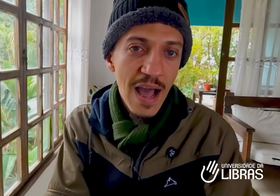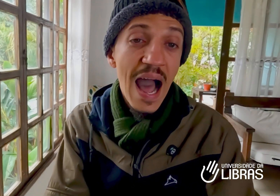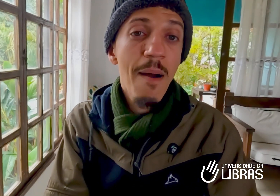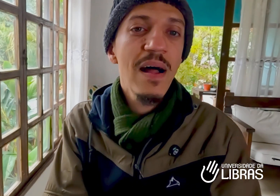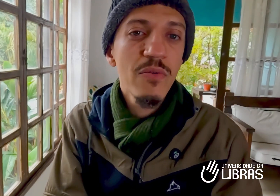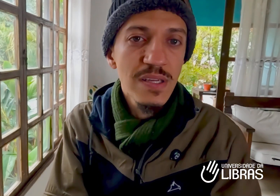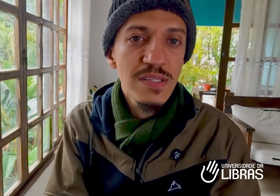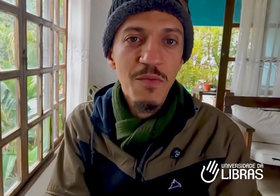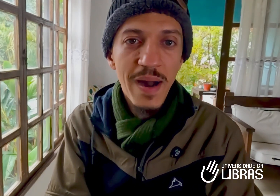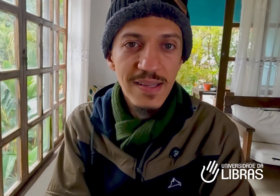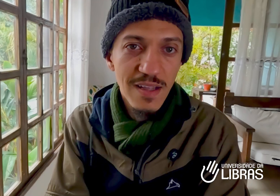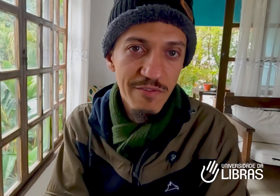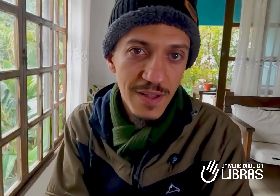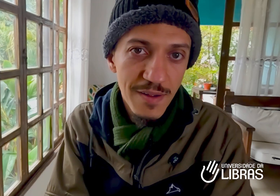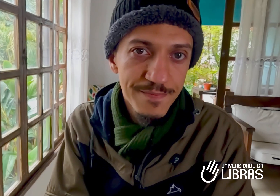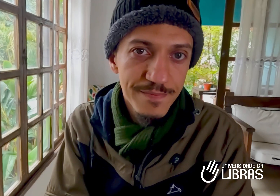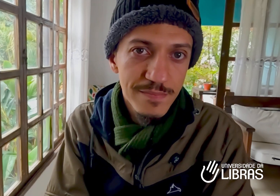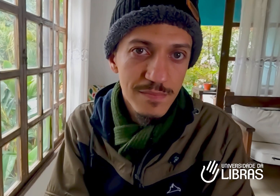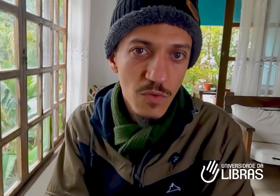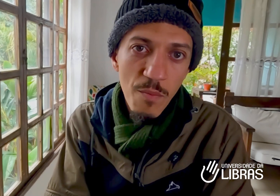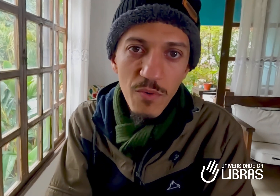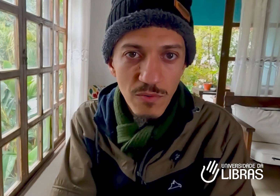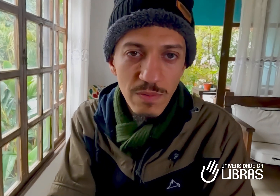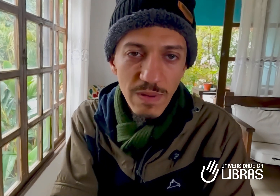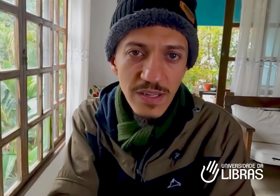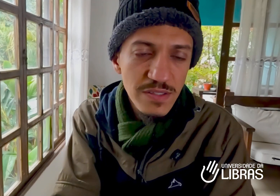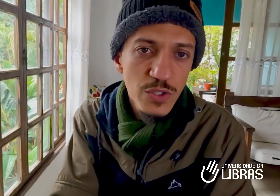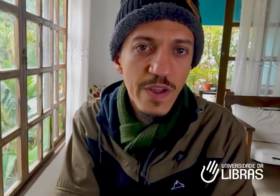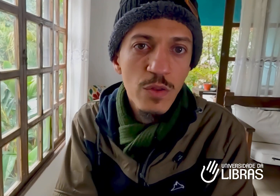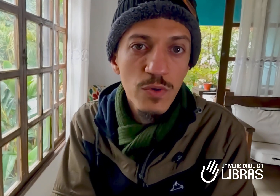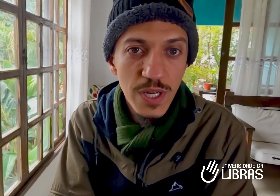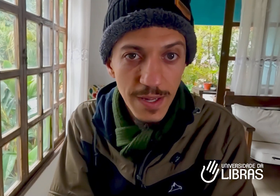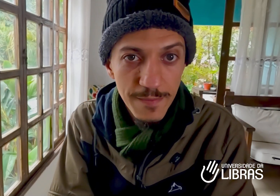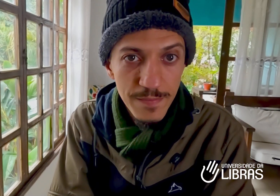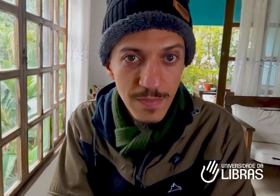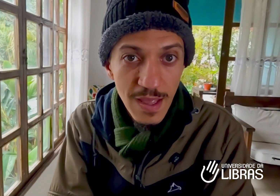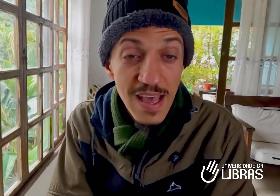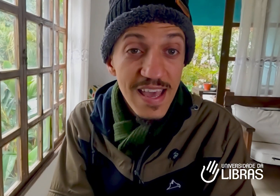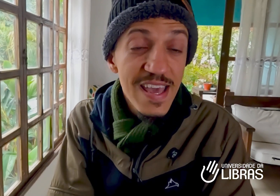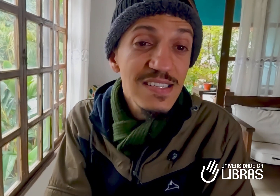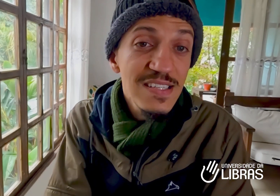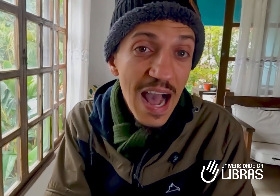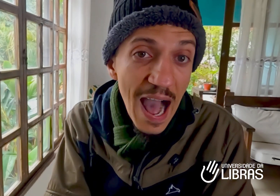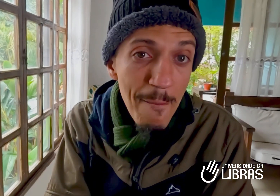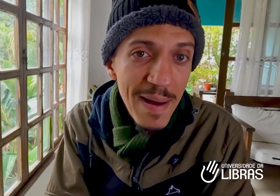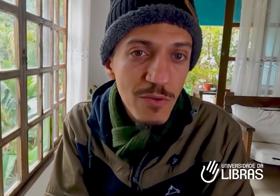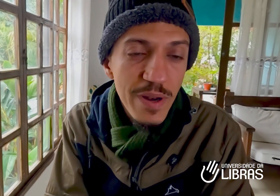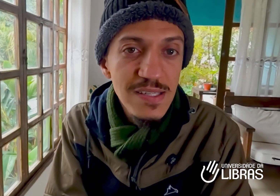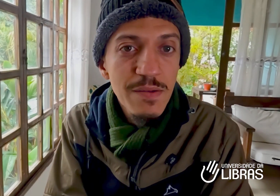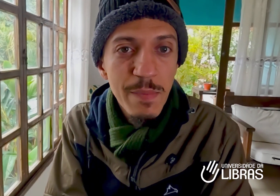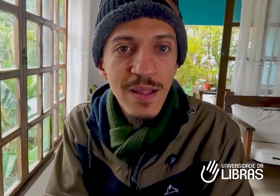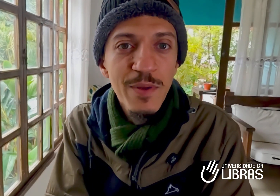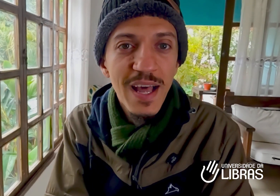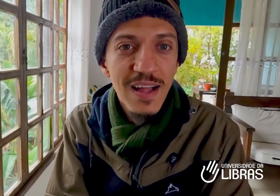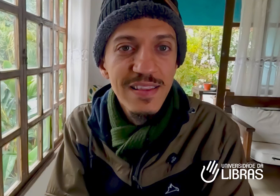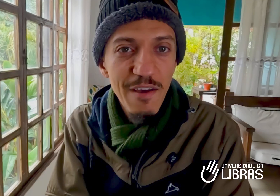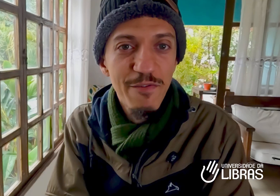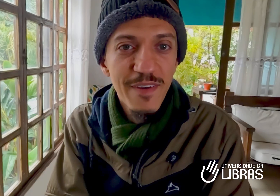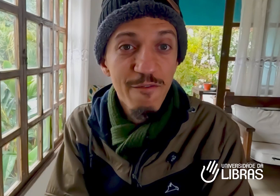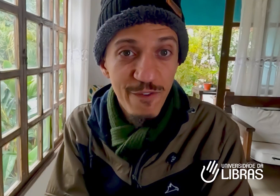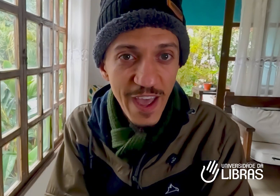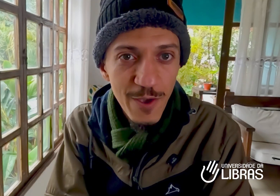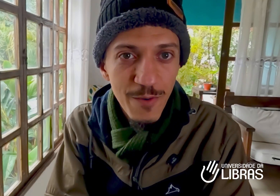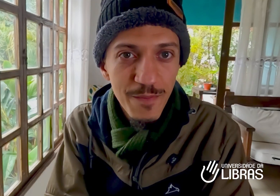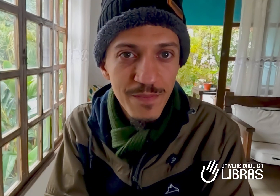enteada, amadureceu mais na vida. Como início da juventude ali. E esse amadurecimento que ela